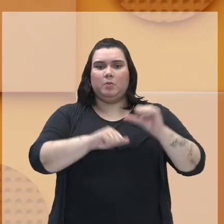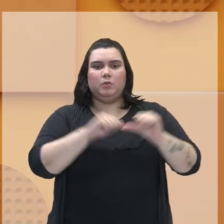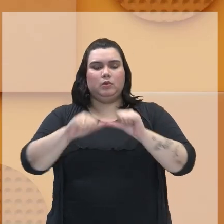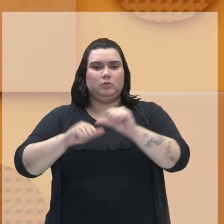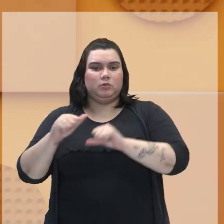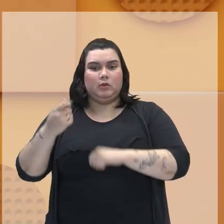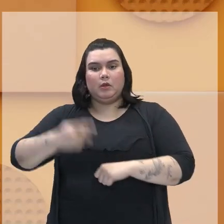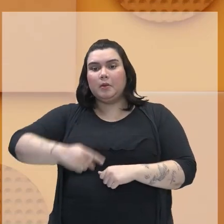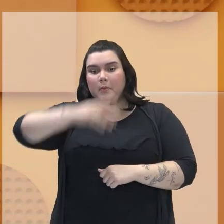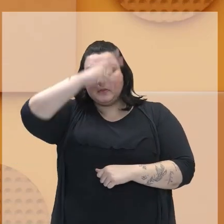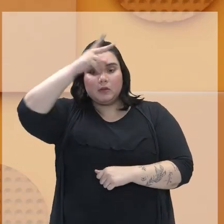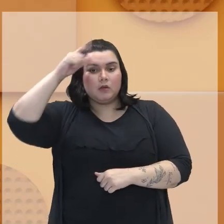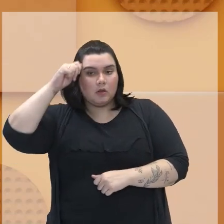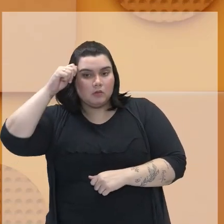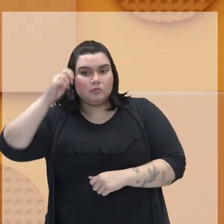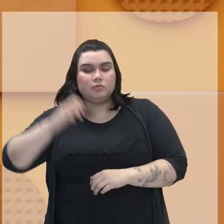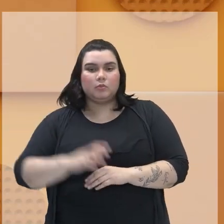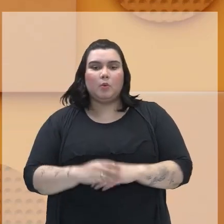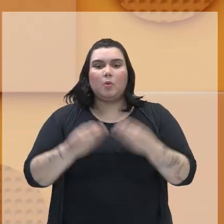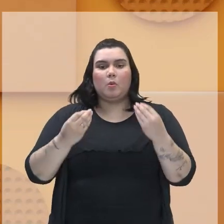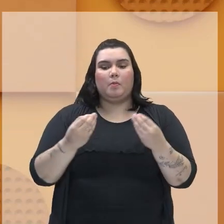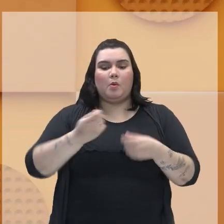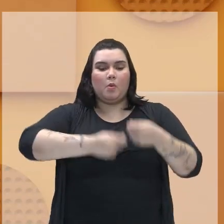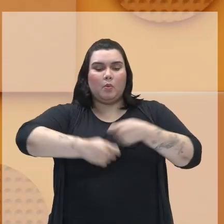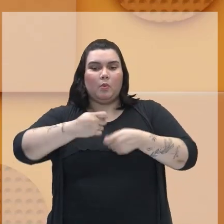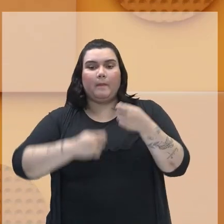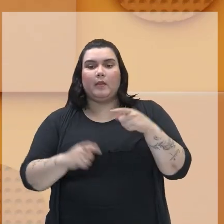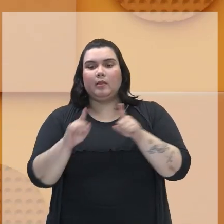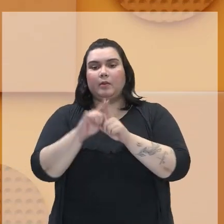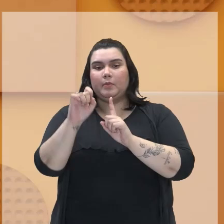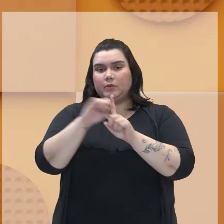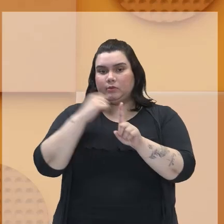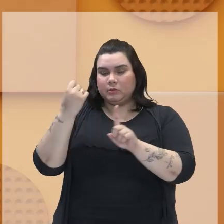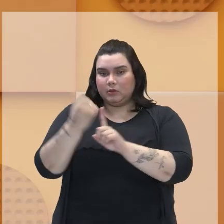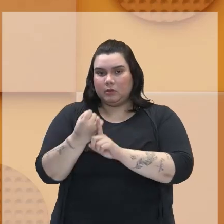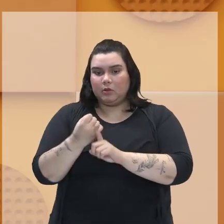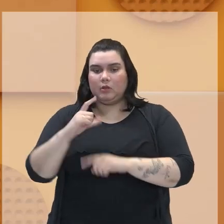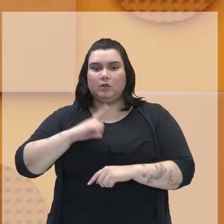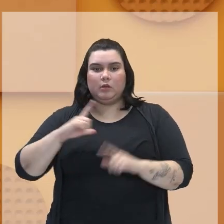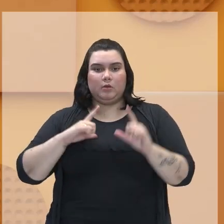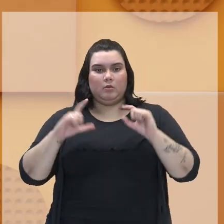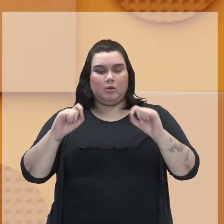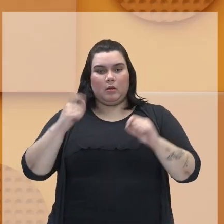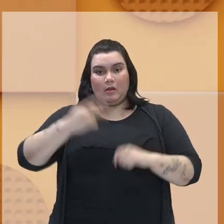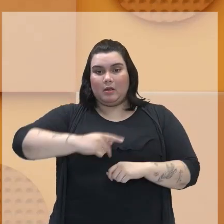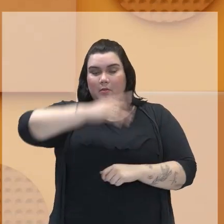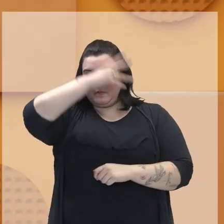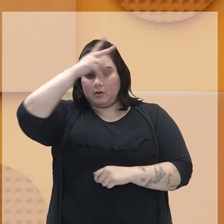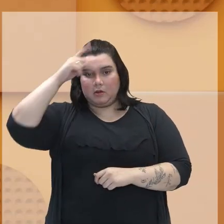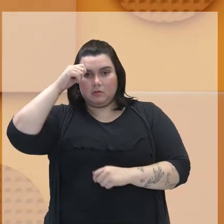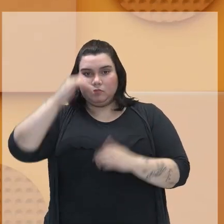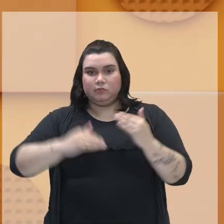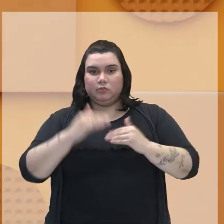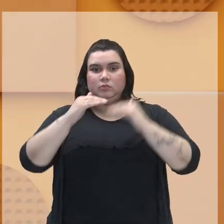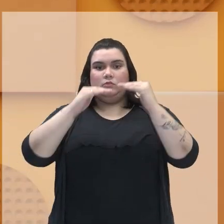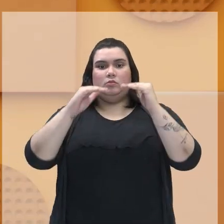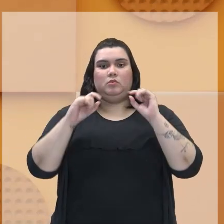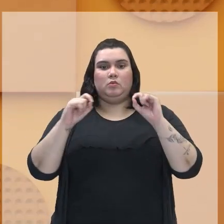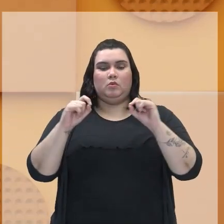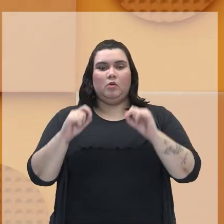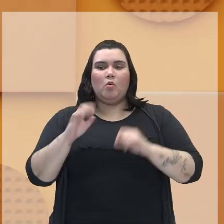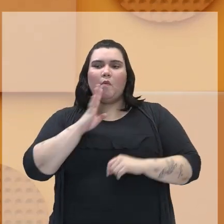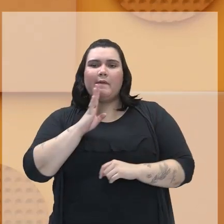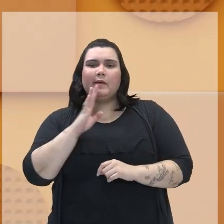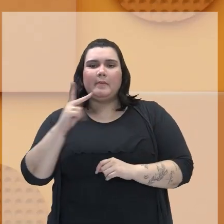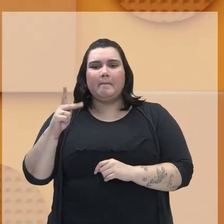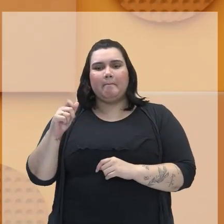para Manaus, tá? Na questão econômica e na questão da sociedade também, fazendo com que Manaus se desenvolva ao ponto de ser chamada de Paris dos